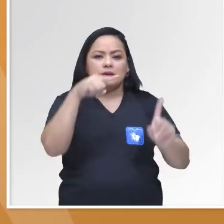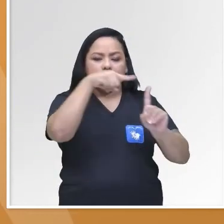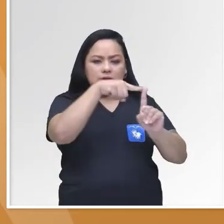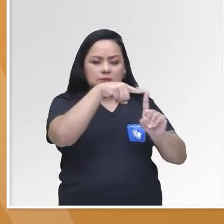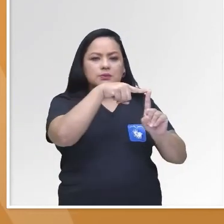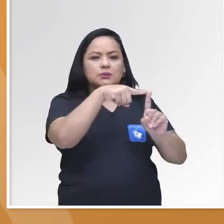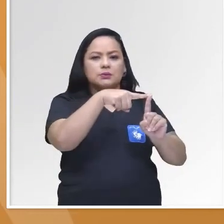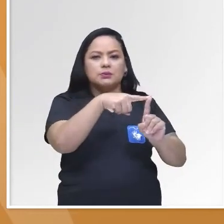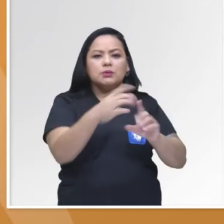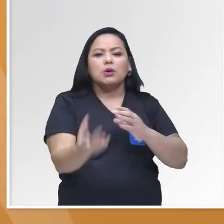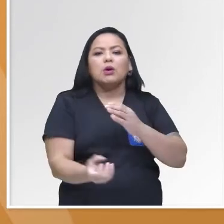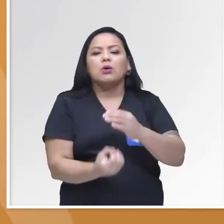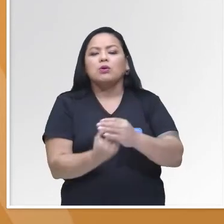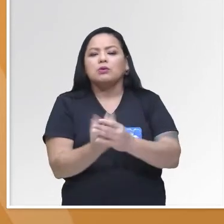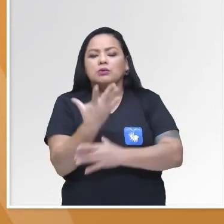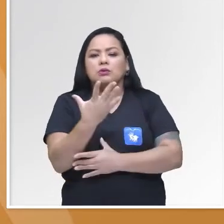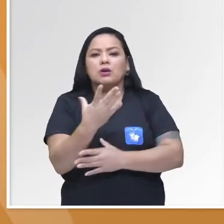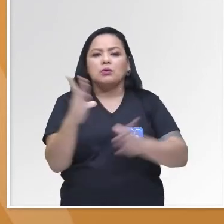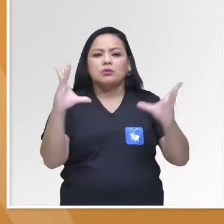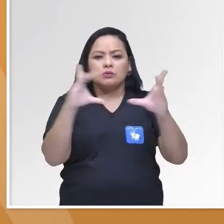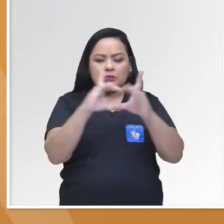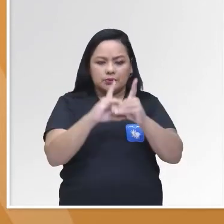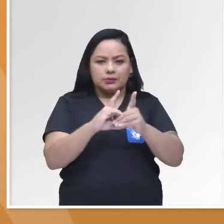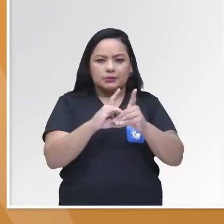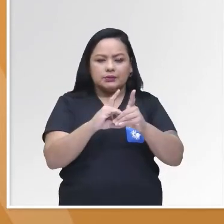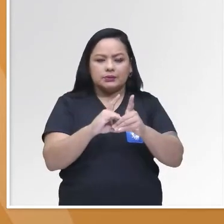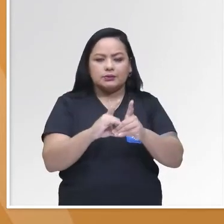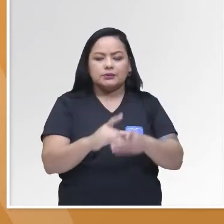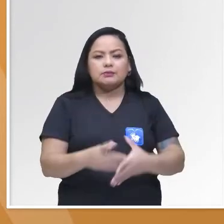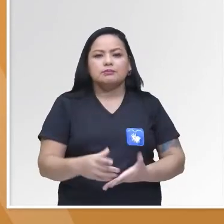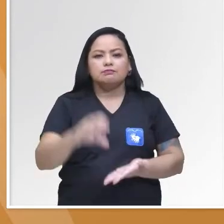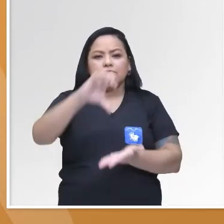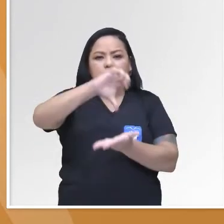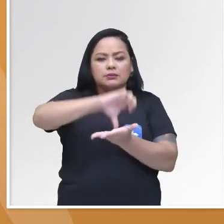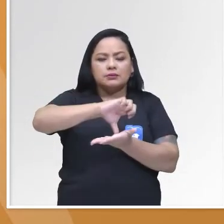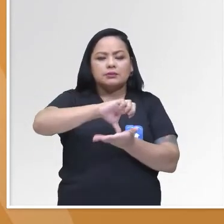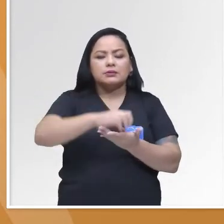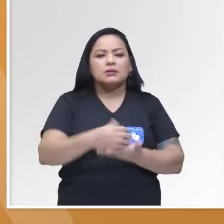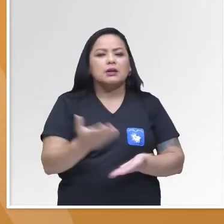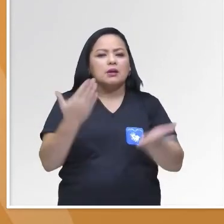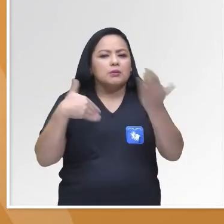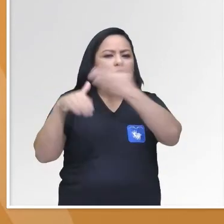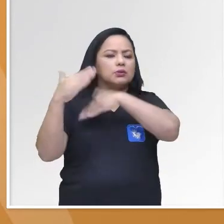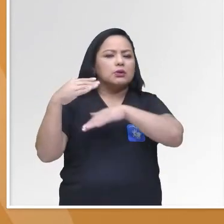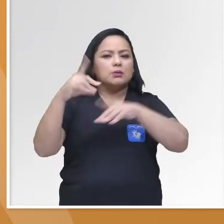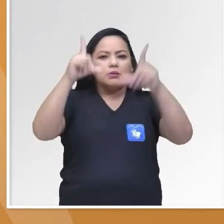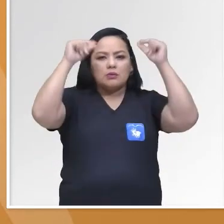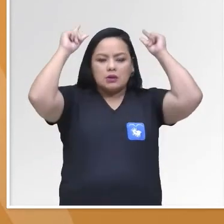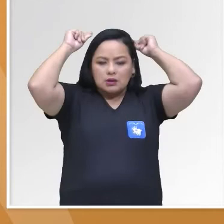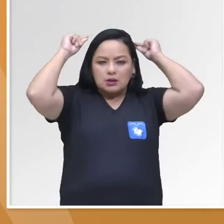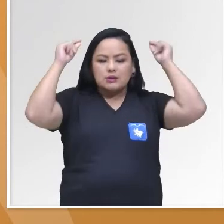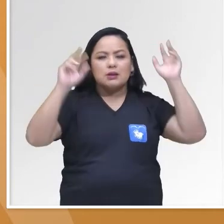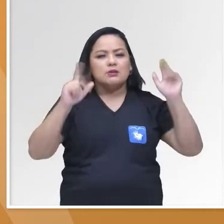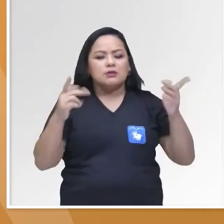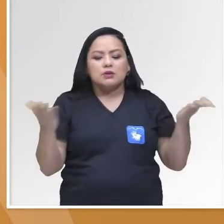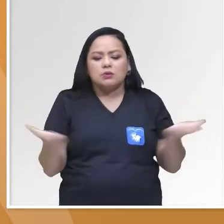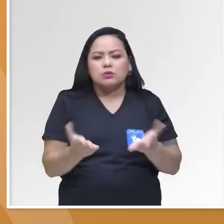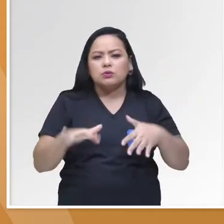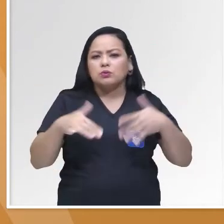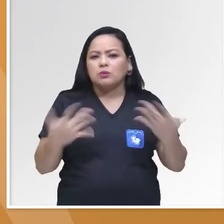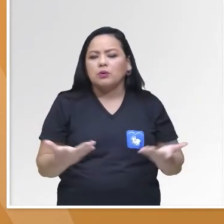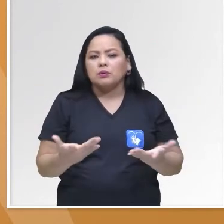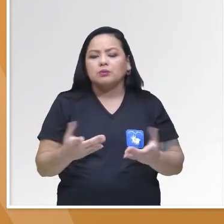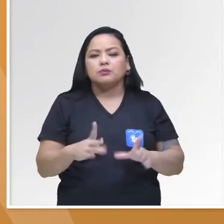modelo originário de democracia na cidade de Atenas, lá na Grécia, para os dias atuais? Lá